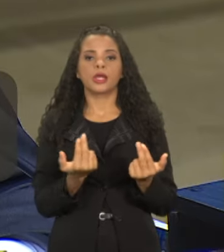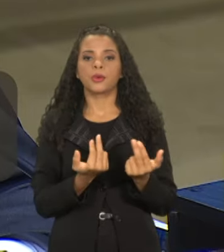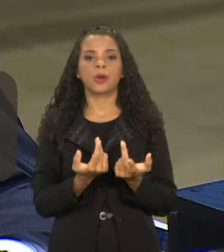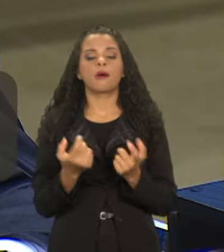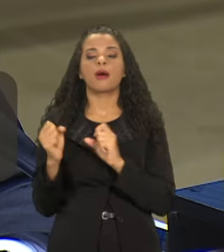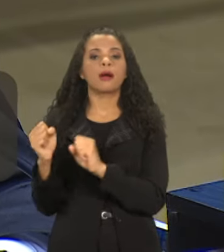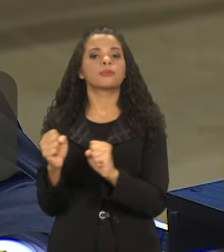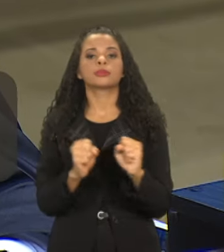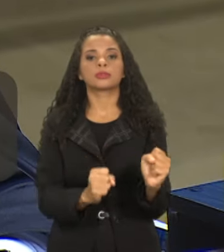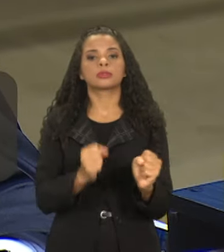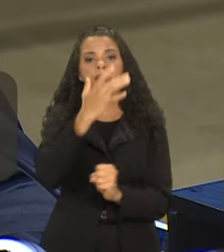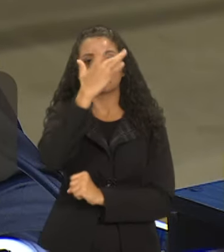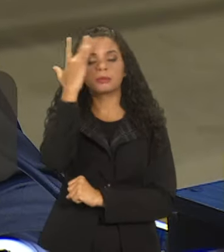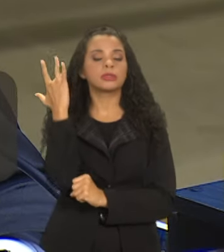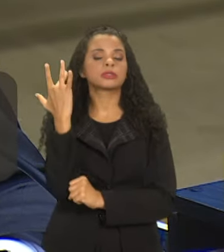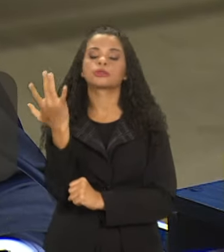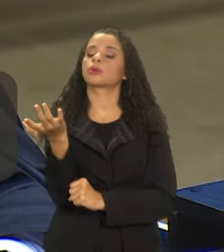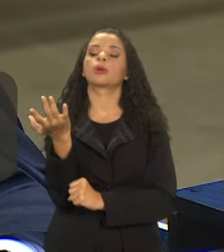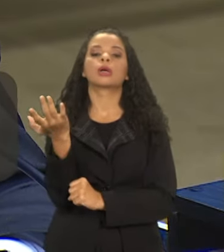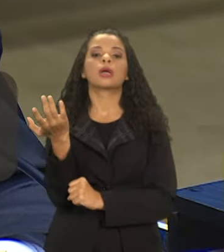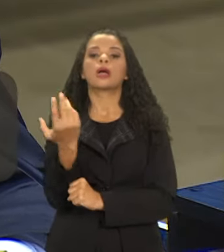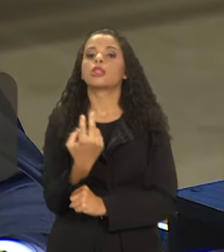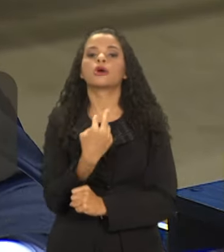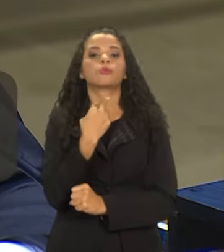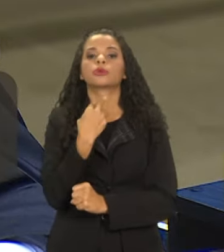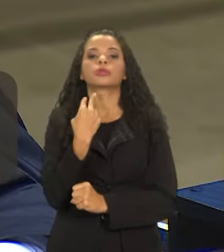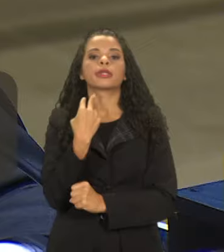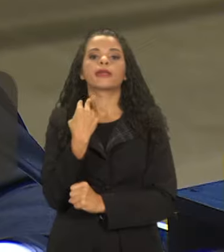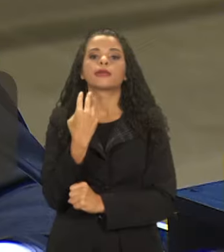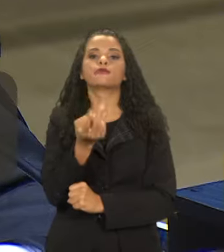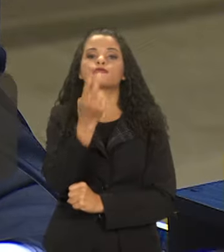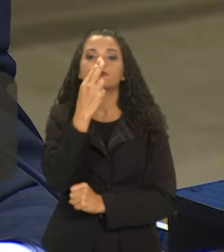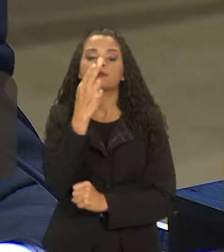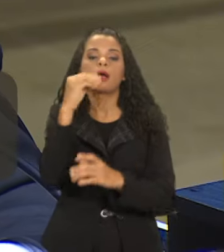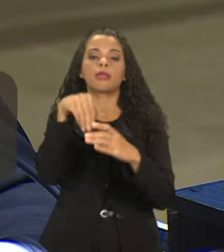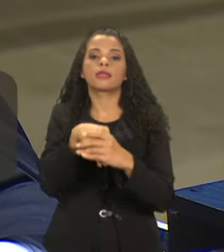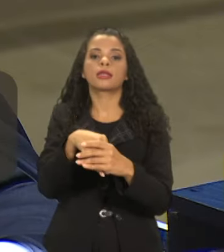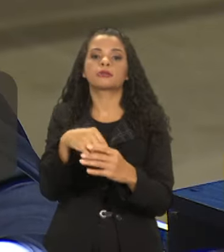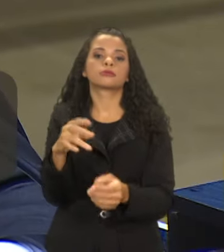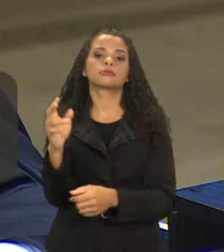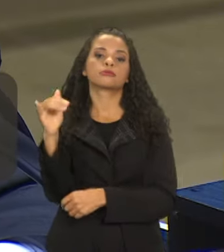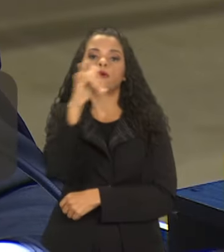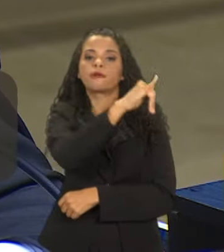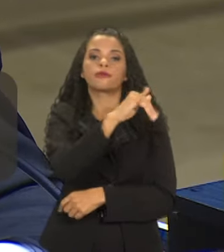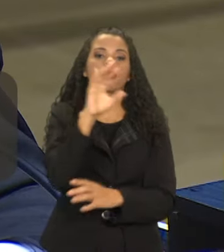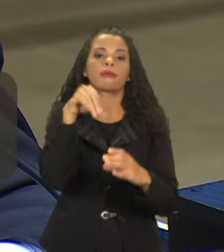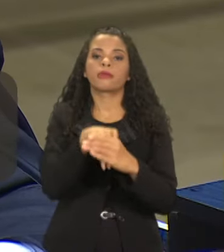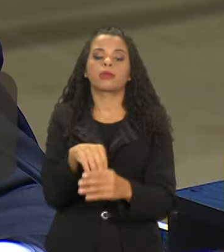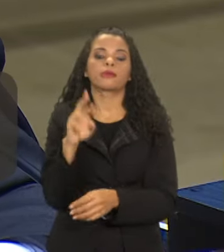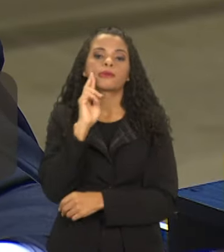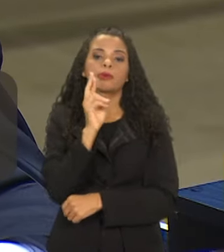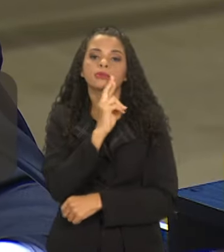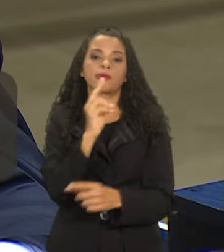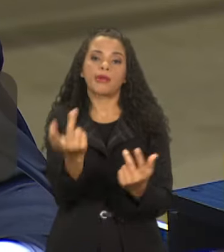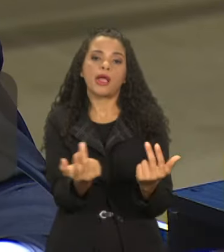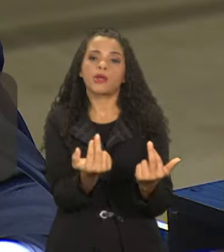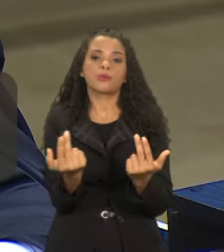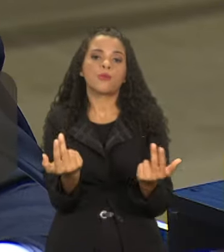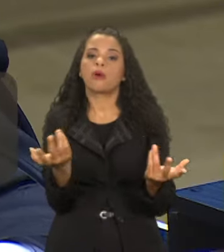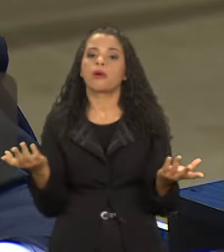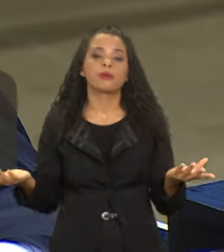não poder ter acesso a um avião ou a um restaurante para fumar. É rigorosamente o mesmo conceito de